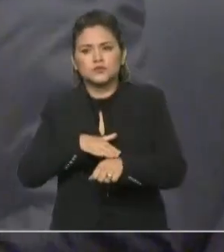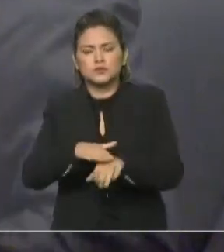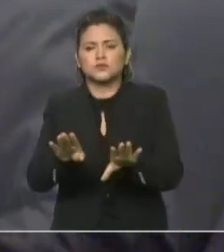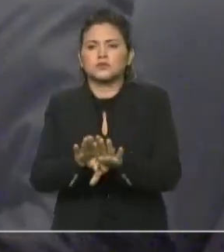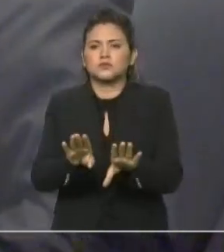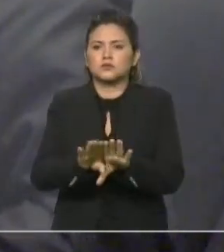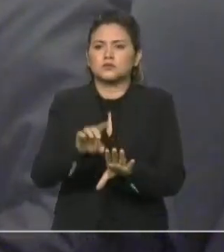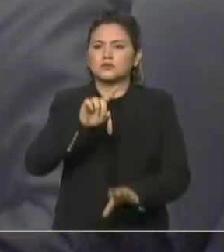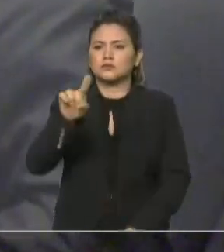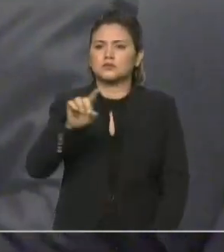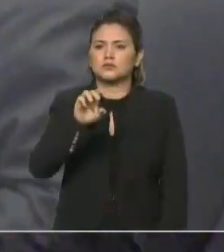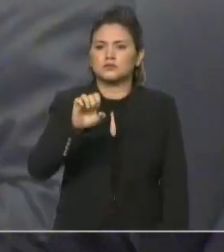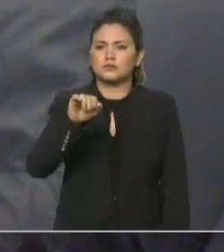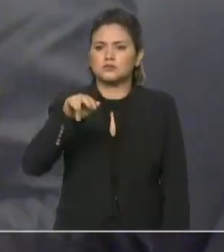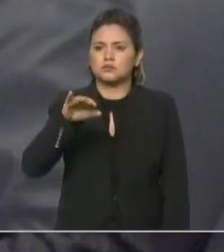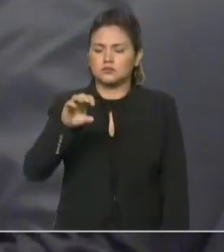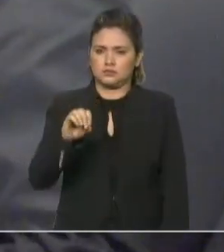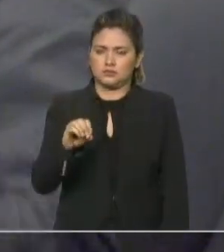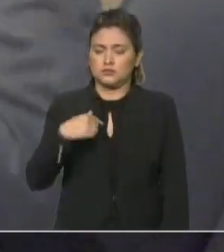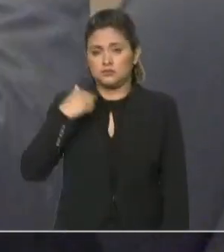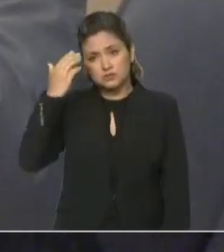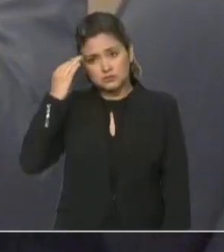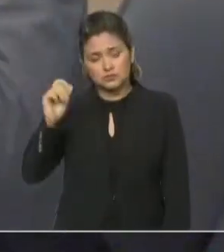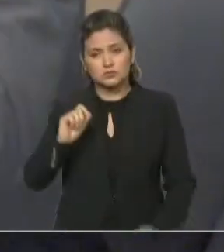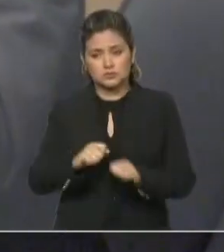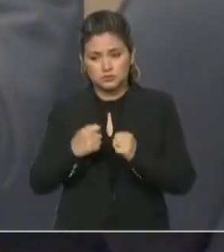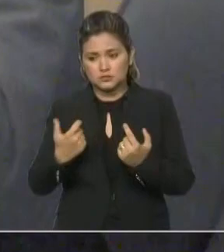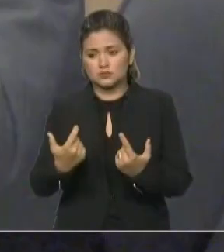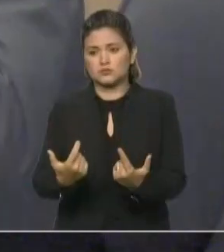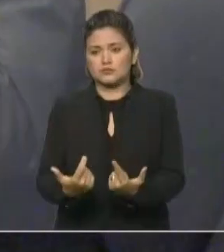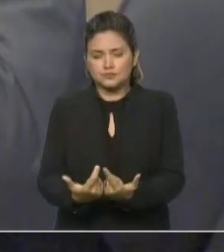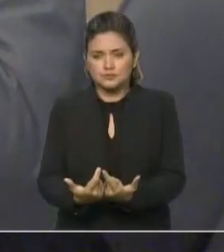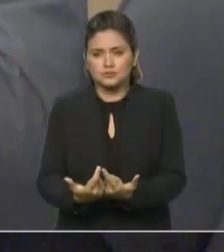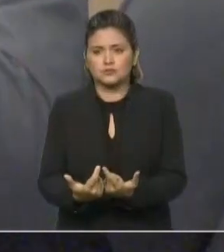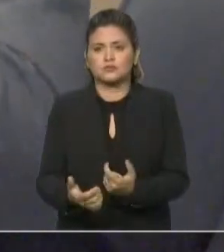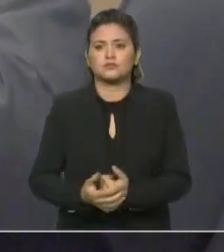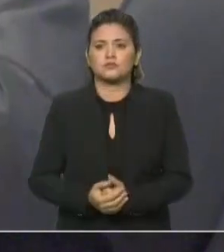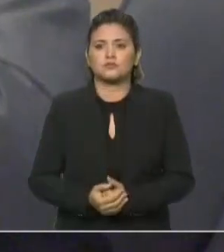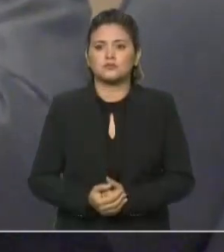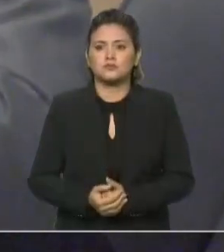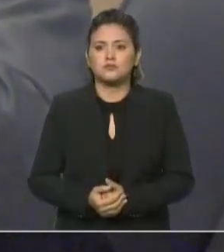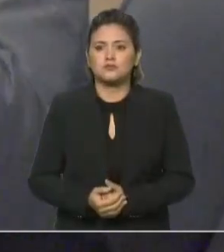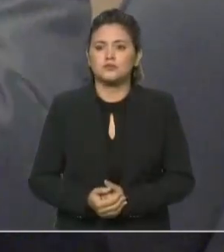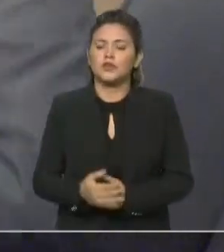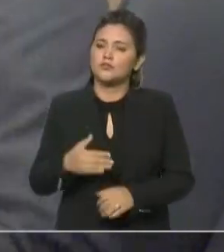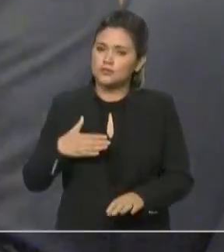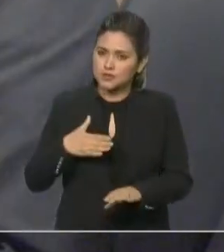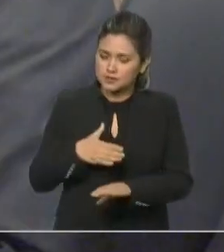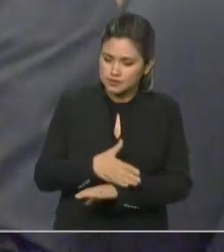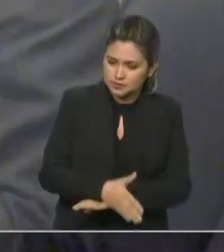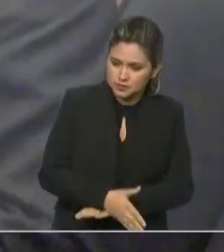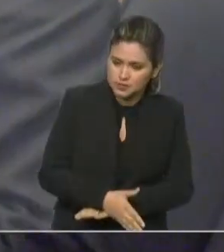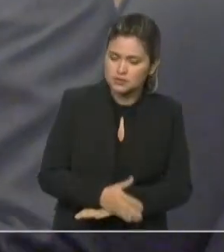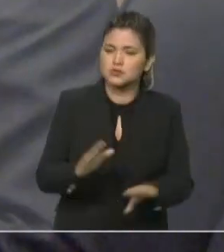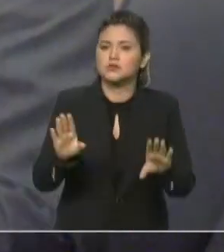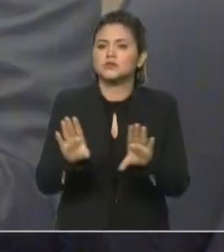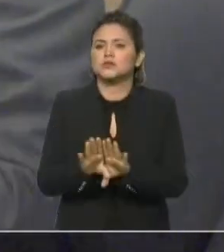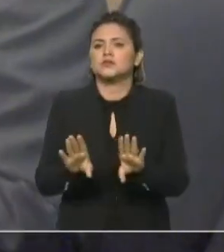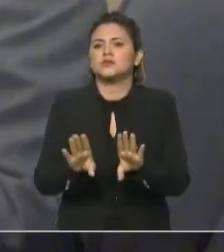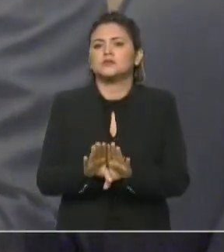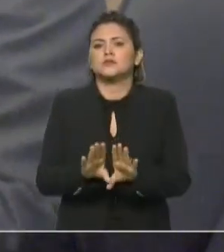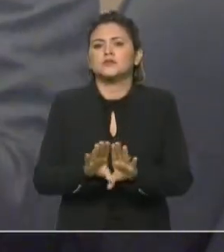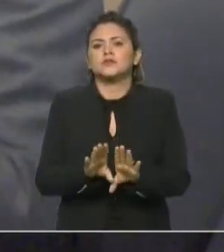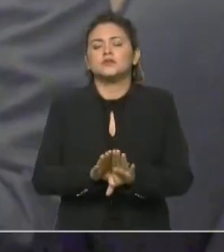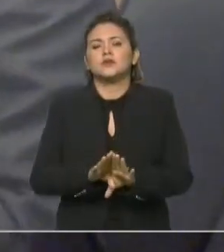tenho certeza que a Assembleia Legislativa vai se mobilizar, não só se contentando a fazer uma visita em loco, mas que nós possamos confrontar